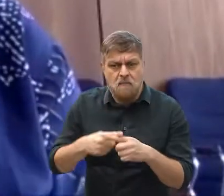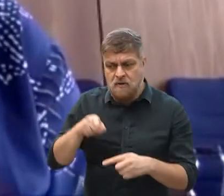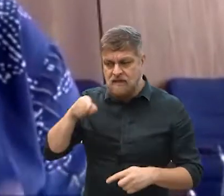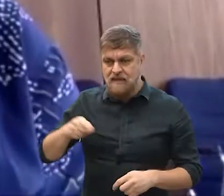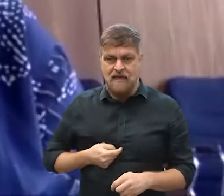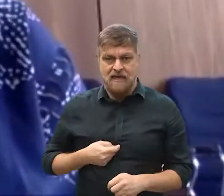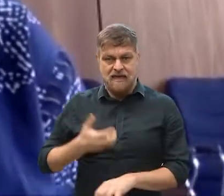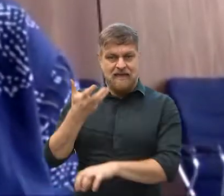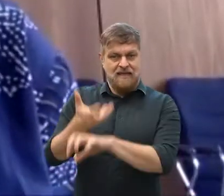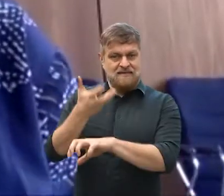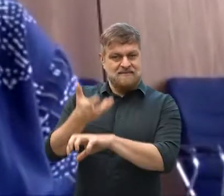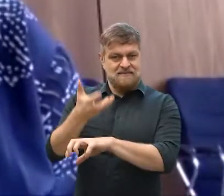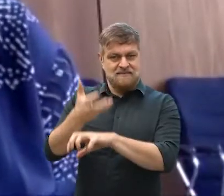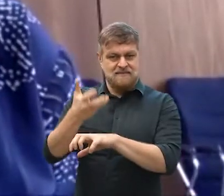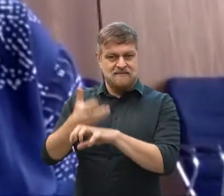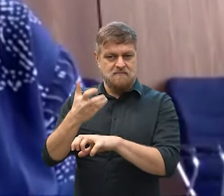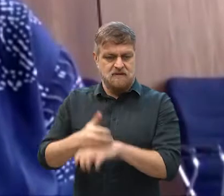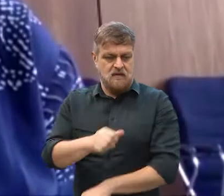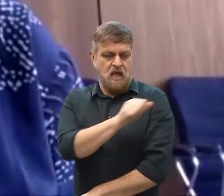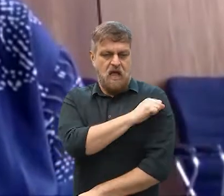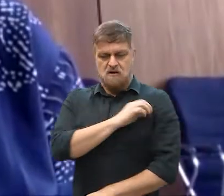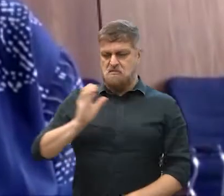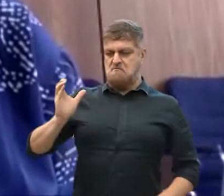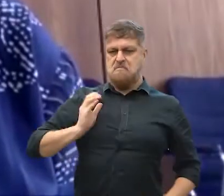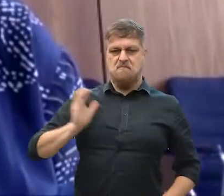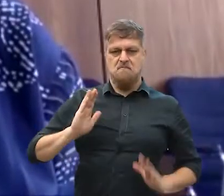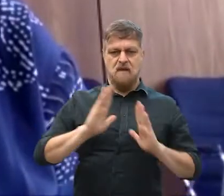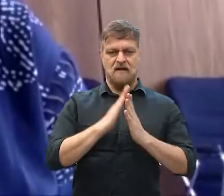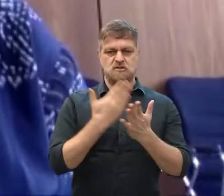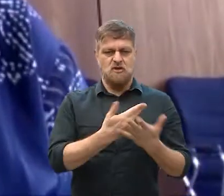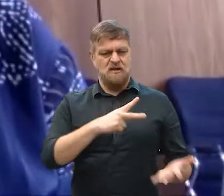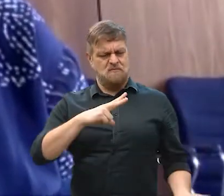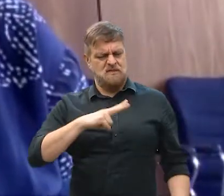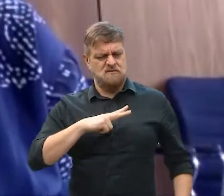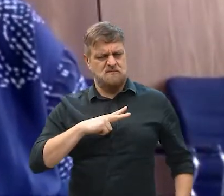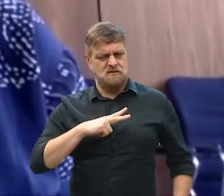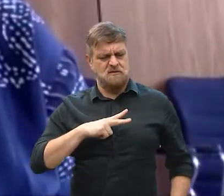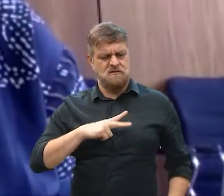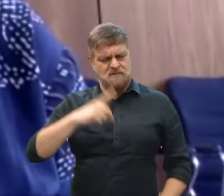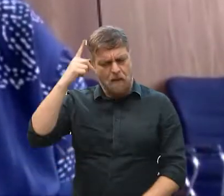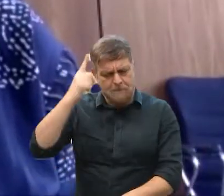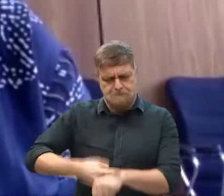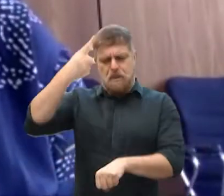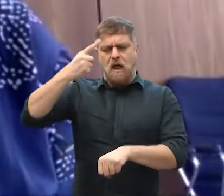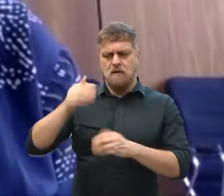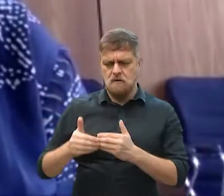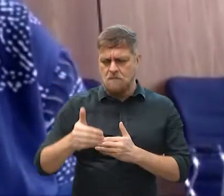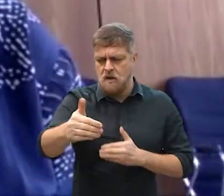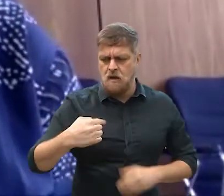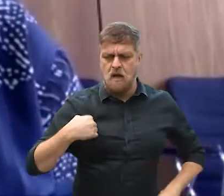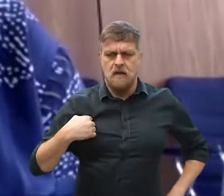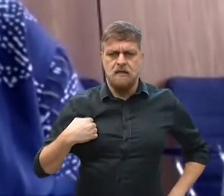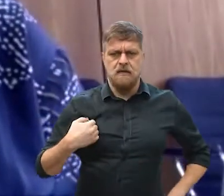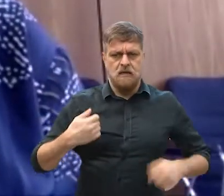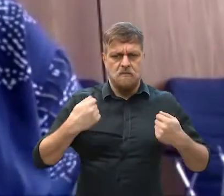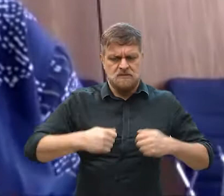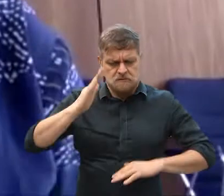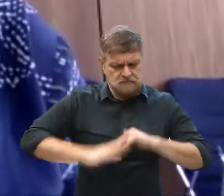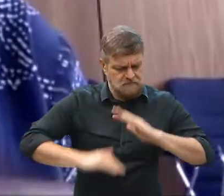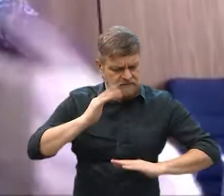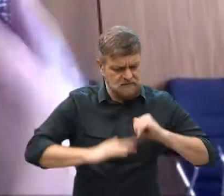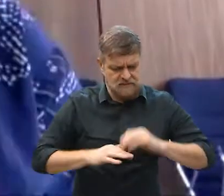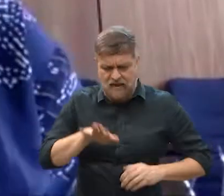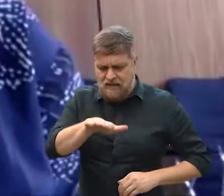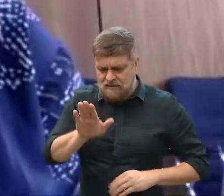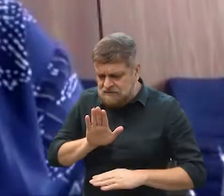porque robótica era coisa para aluno de escola particular. Naquele momento em diante, eu falei, puxa, eu preciso fazer realmente alguma